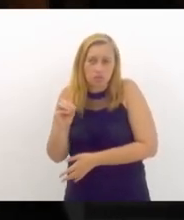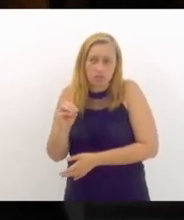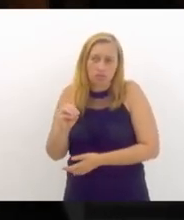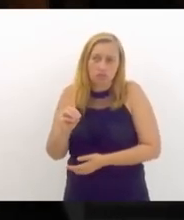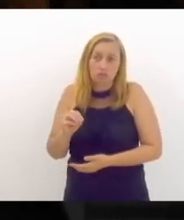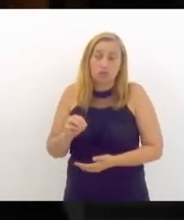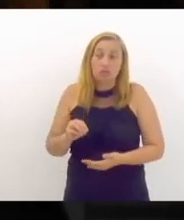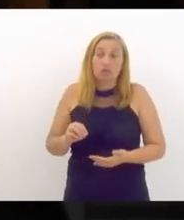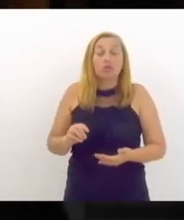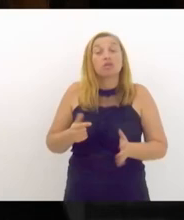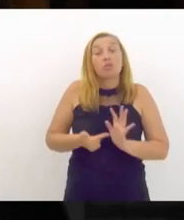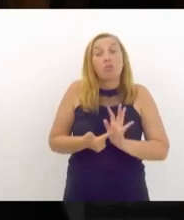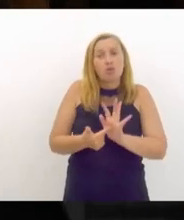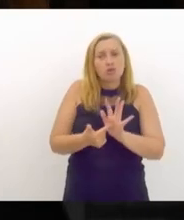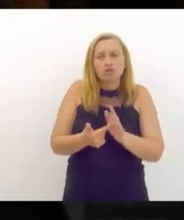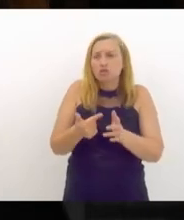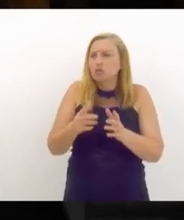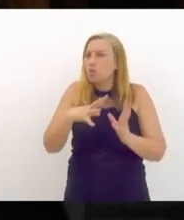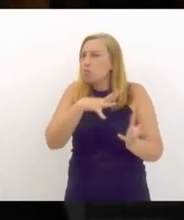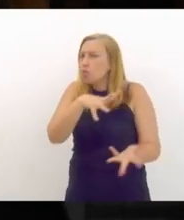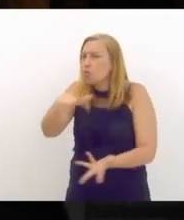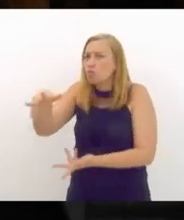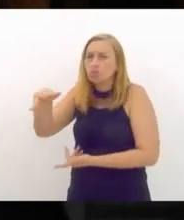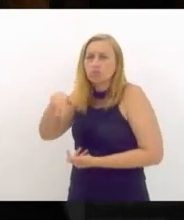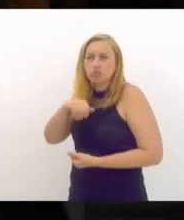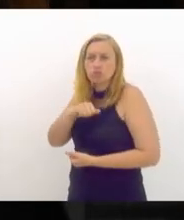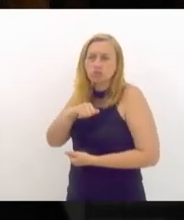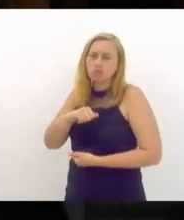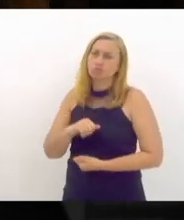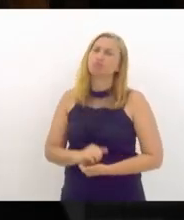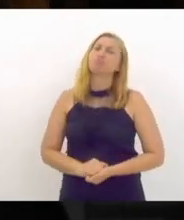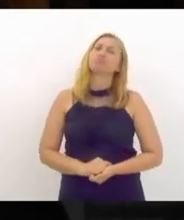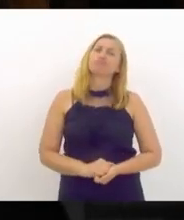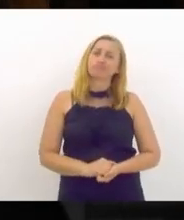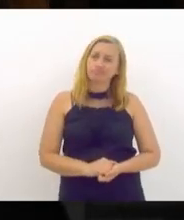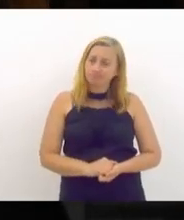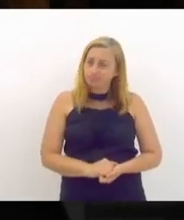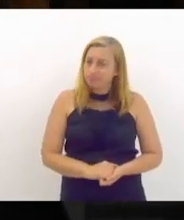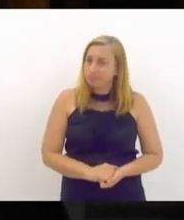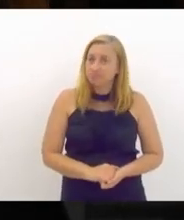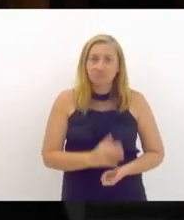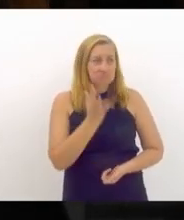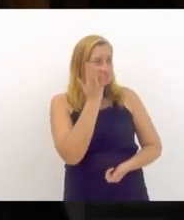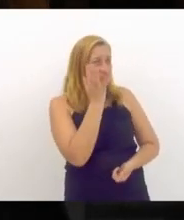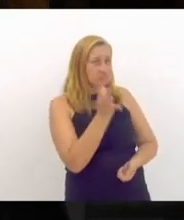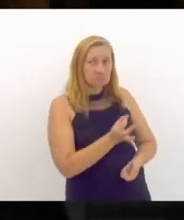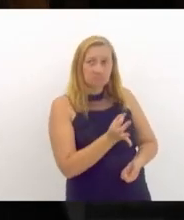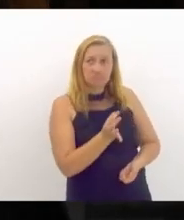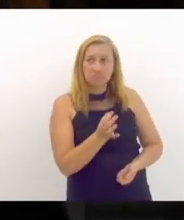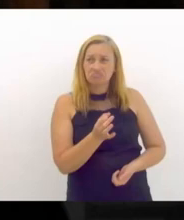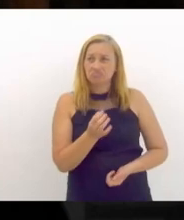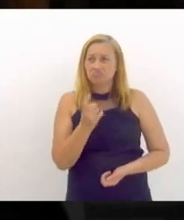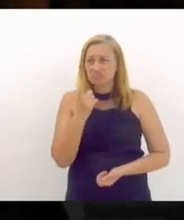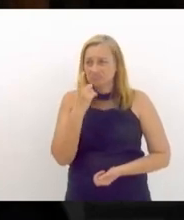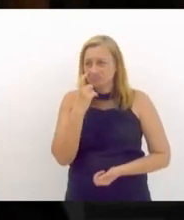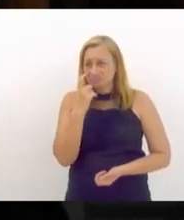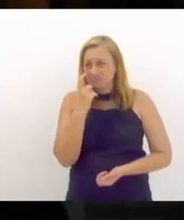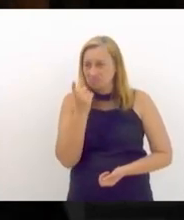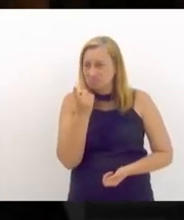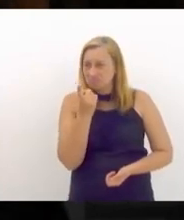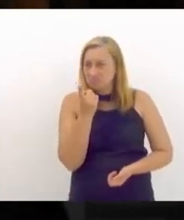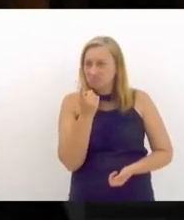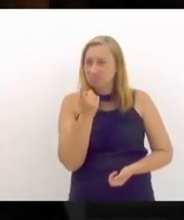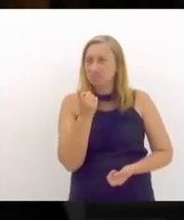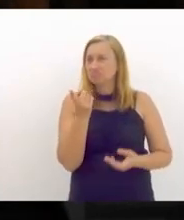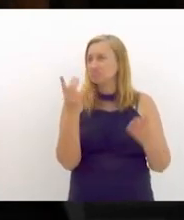E está sendo mostrado para o mundo todo. Eu não sei se o pessoal, os